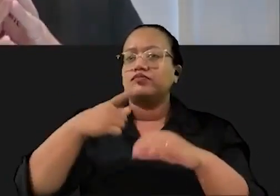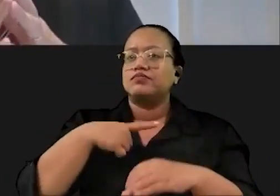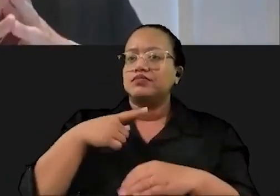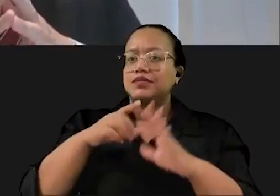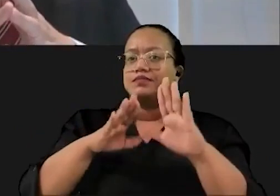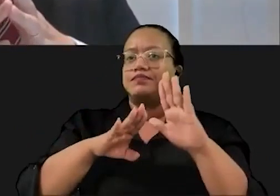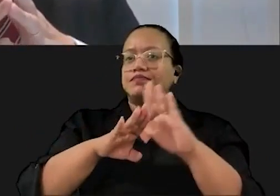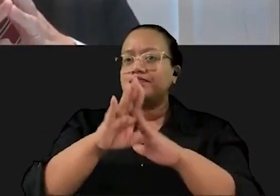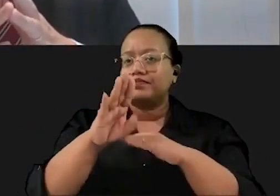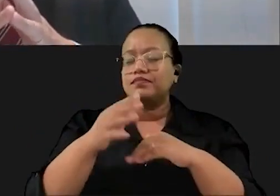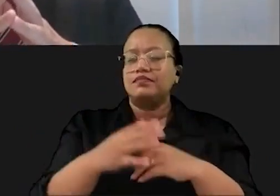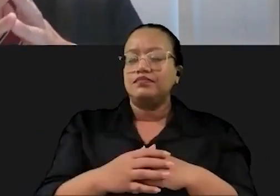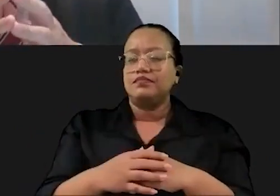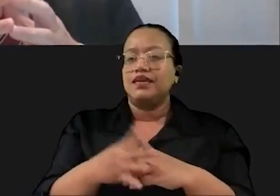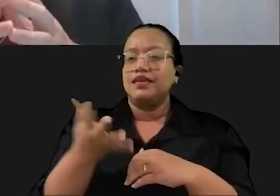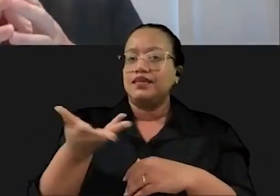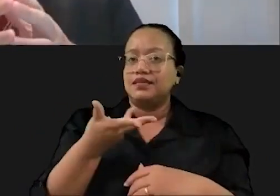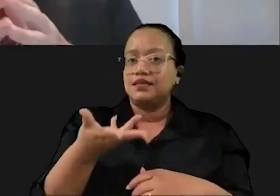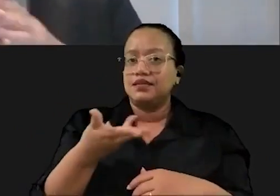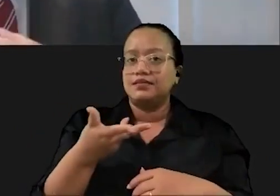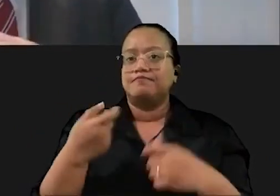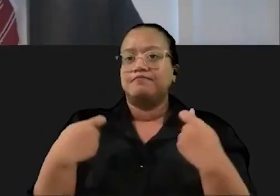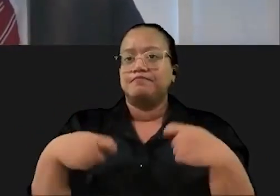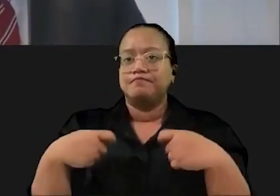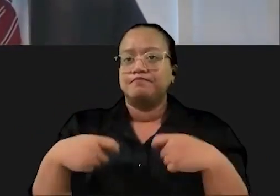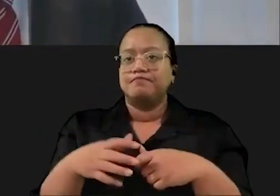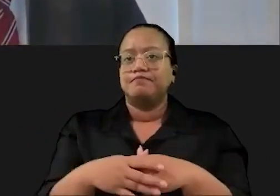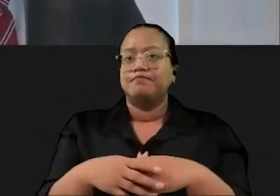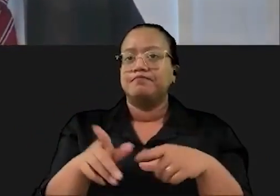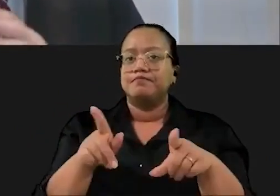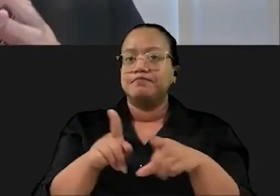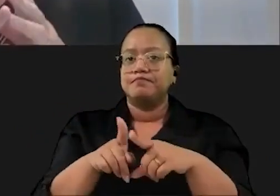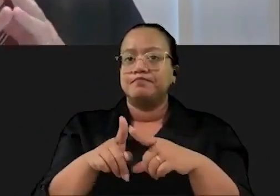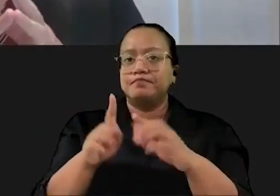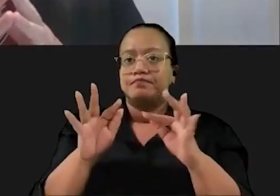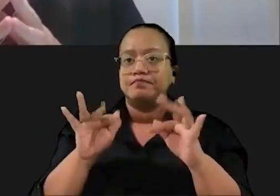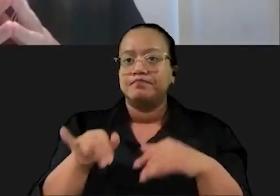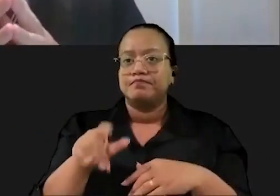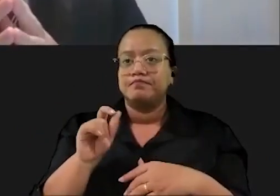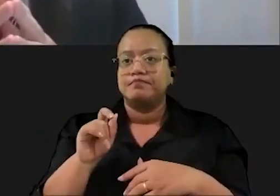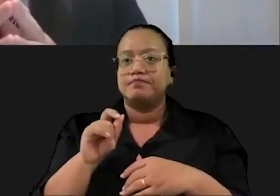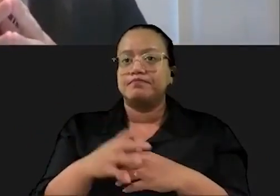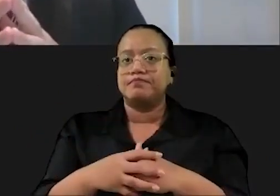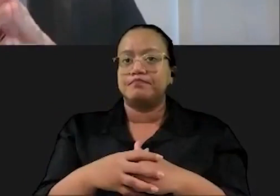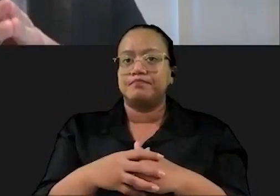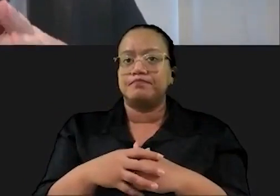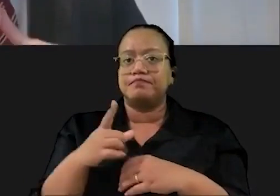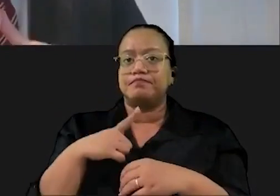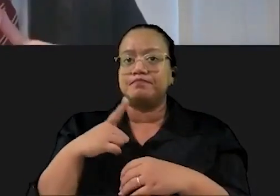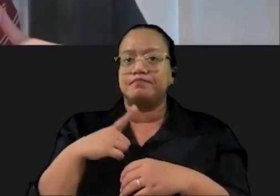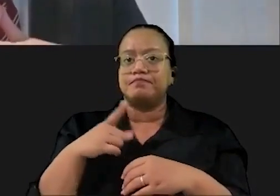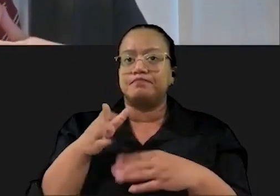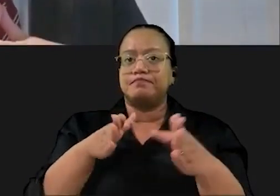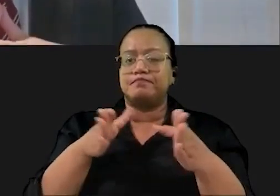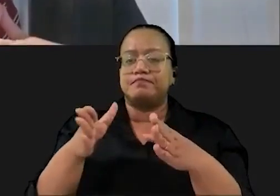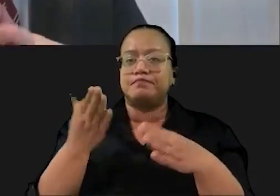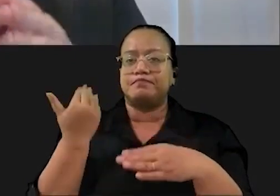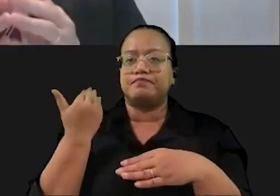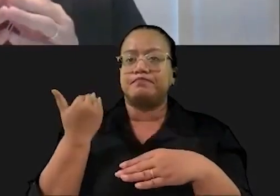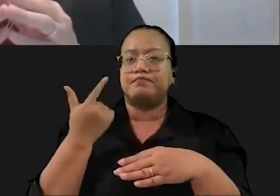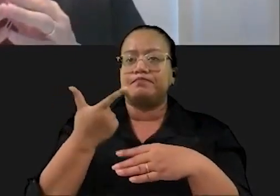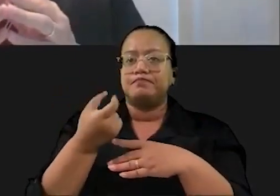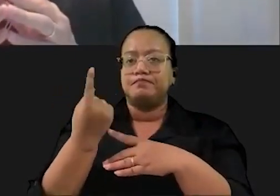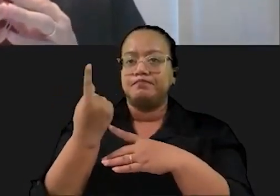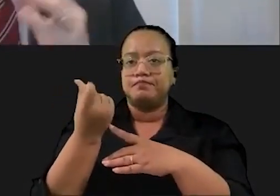fim, havia, à época da sua criação, lá em 2016, uma necessidade manifesta do Poder